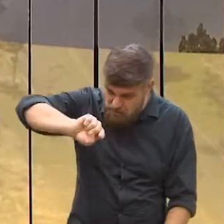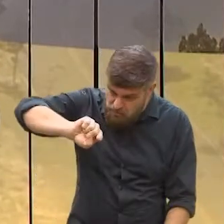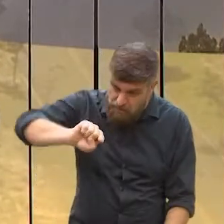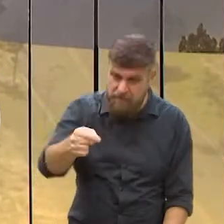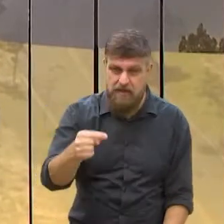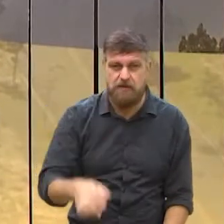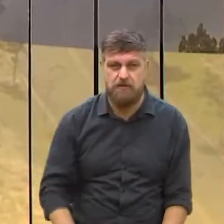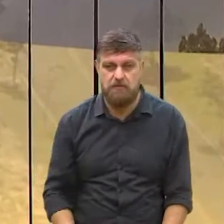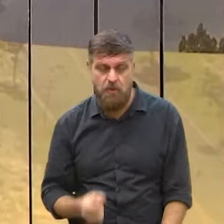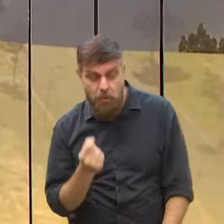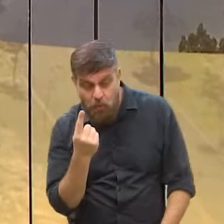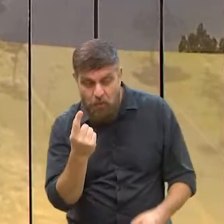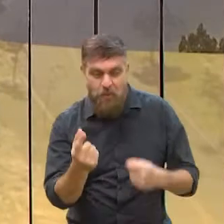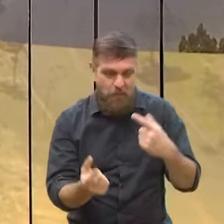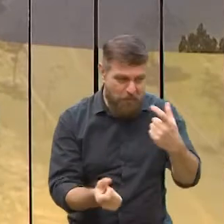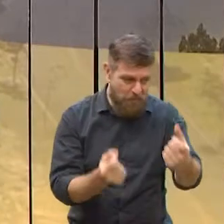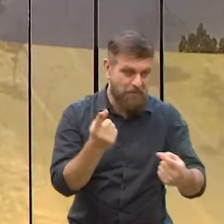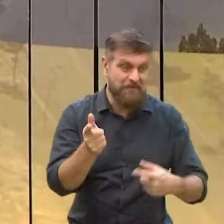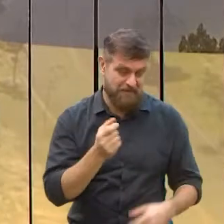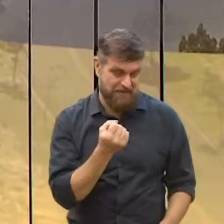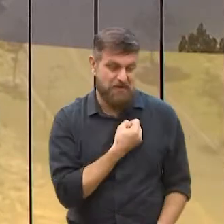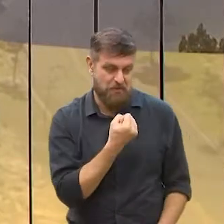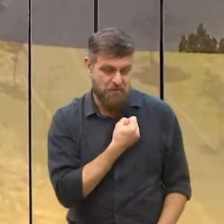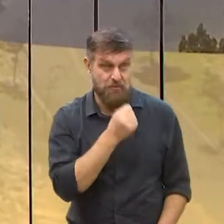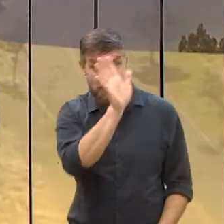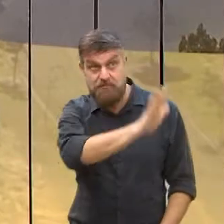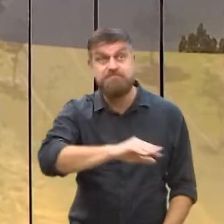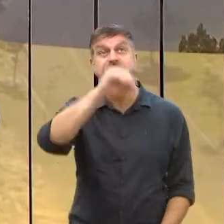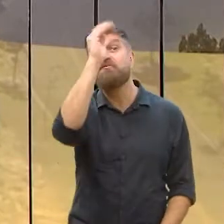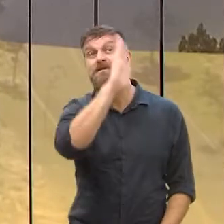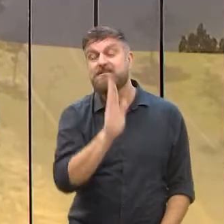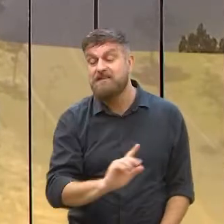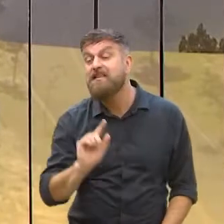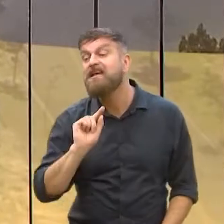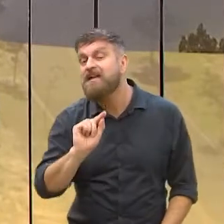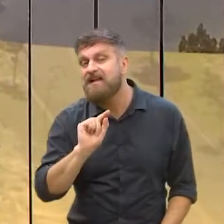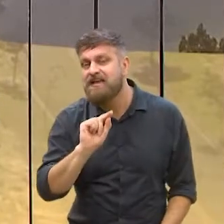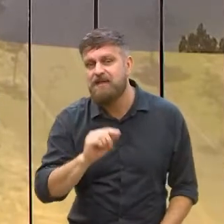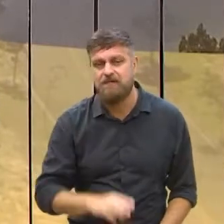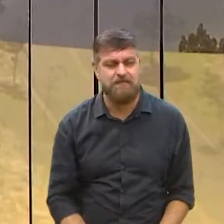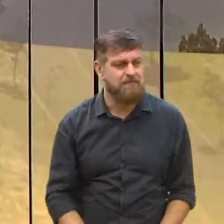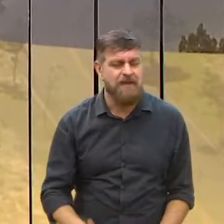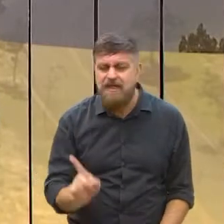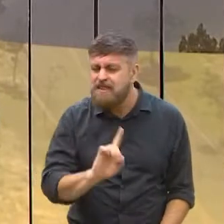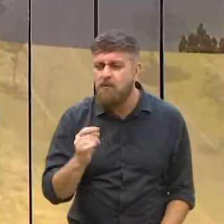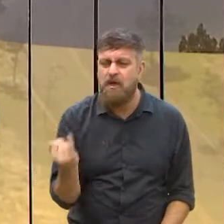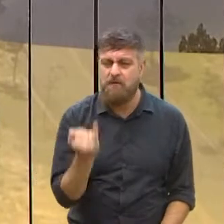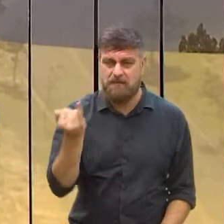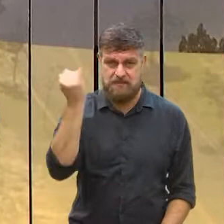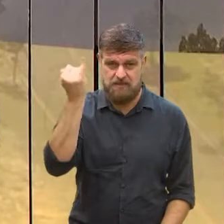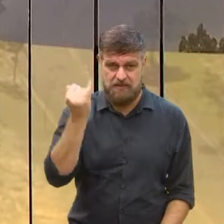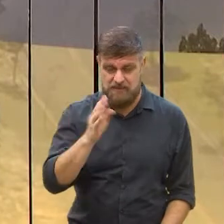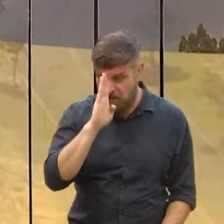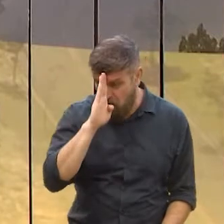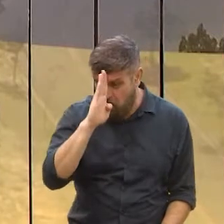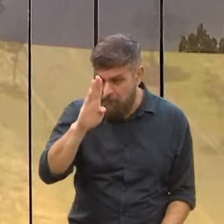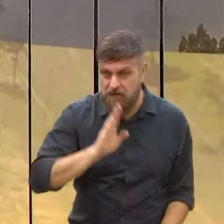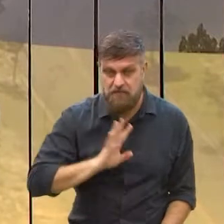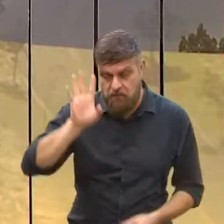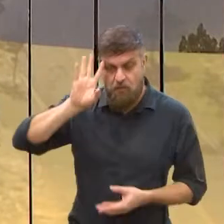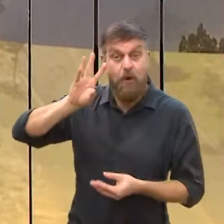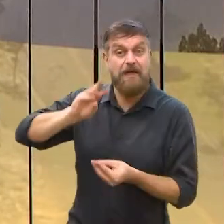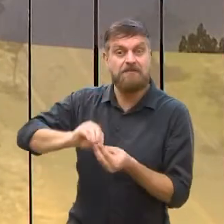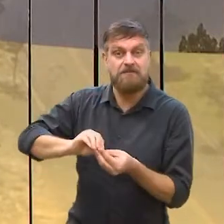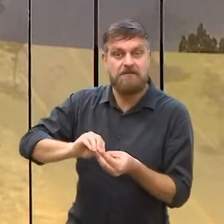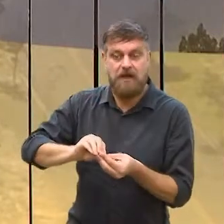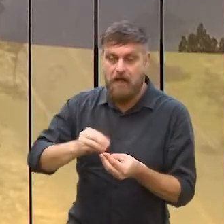poucos médicos isolados assim que têm esse número no Brasil inteiro. Mas isso não seria tão importante quanto o resultado. Então, o